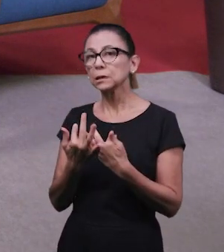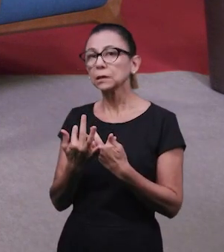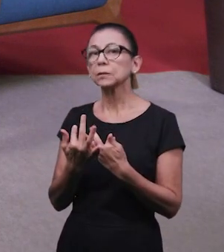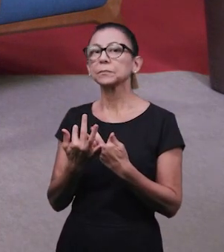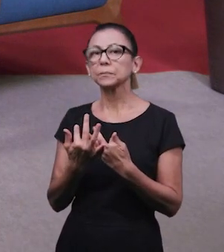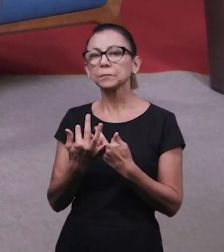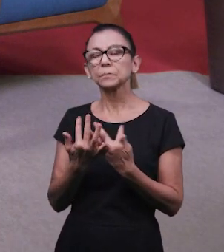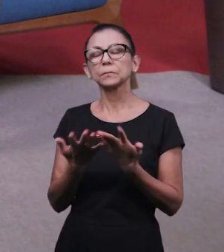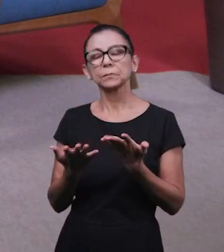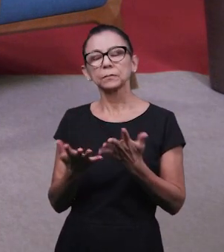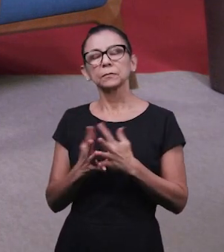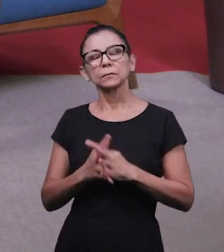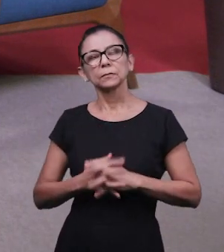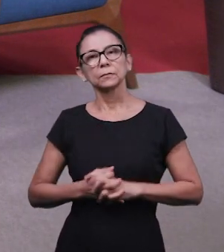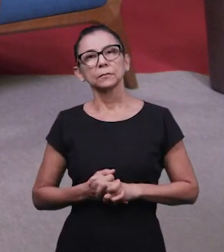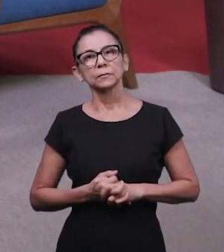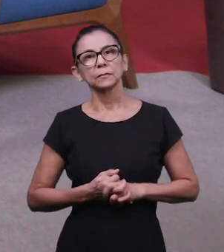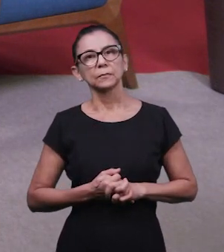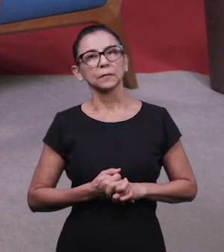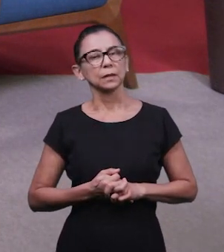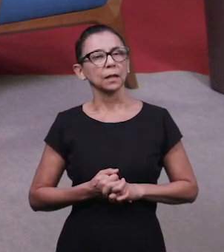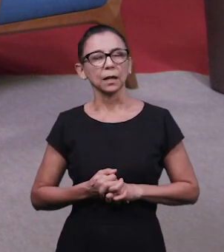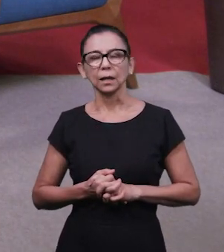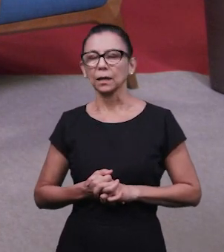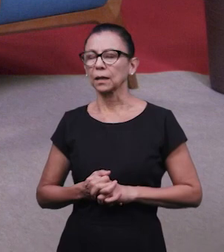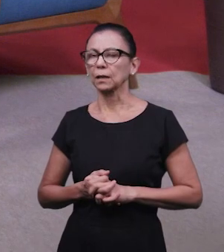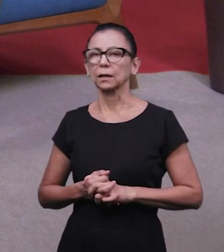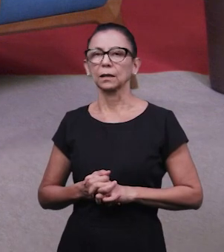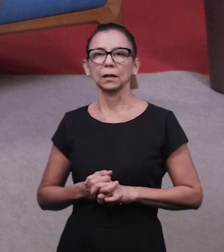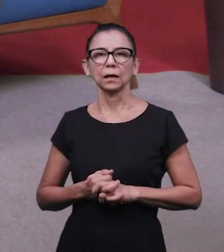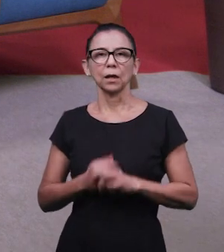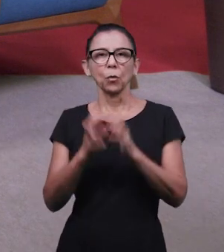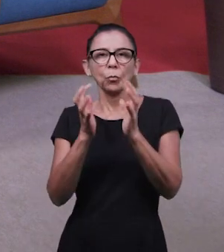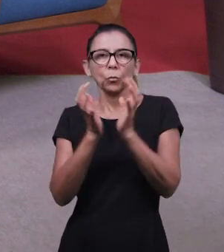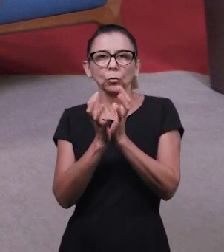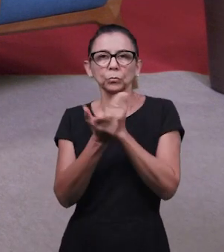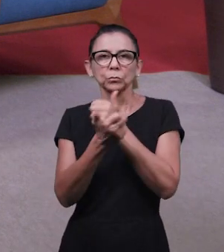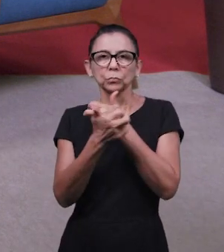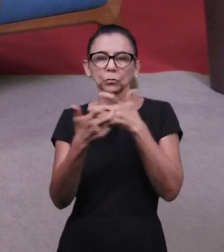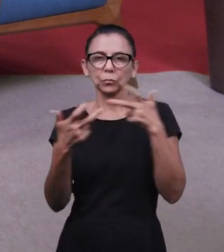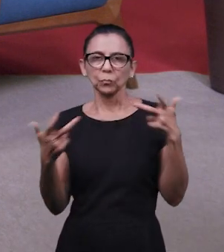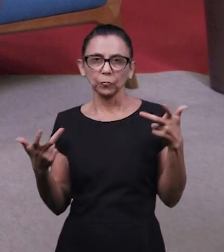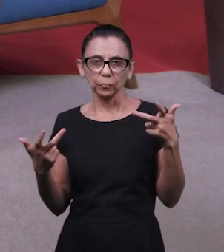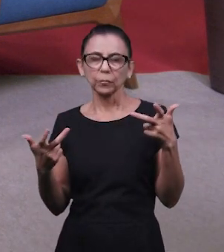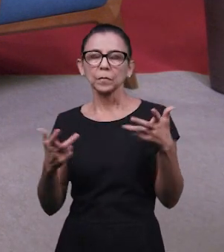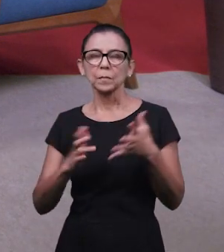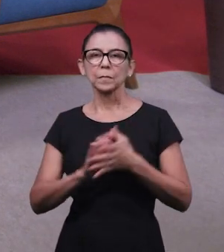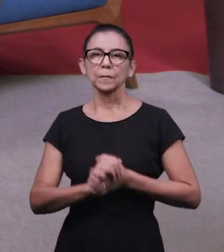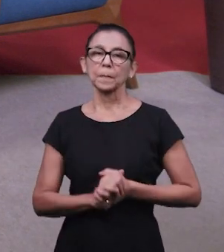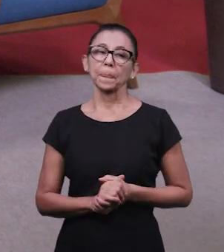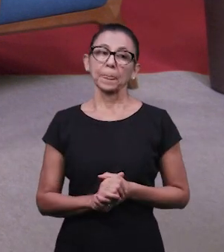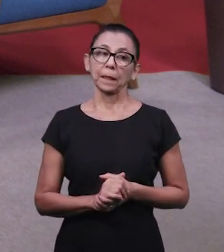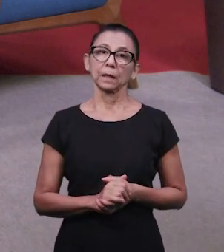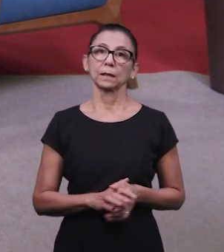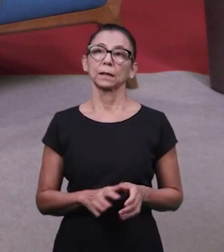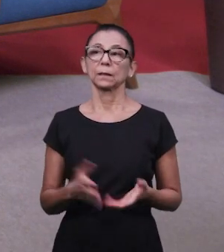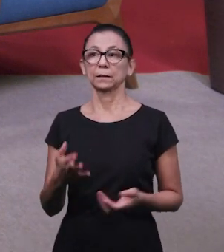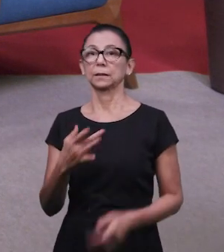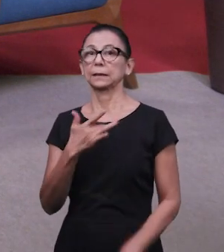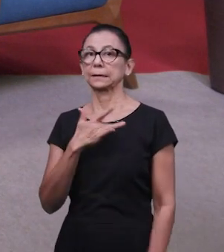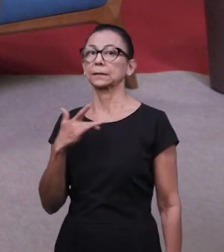alcança o aspecto tanto político, social, econômico, né? E o